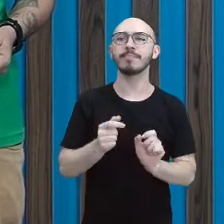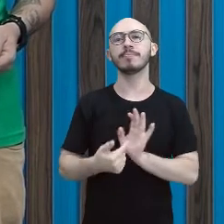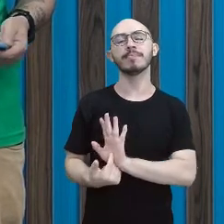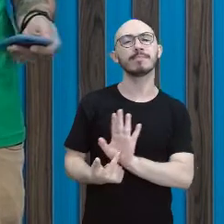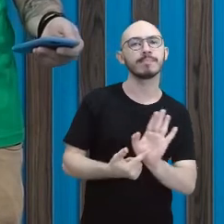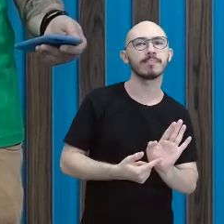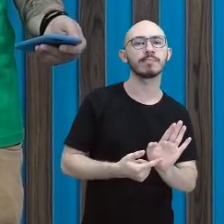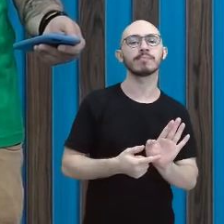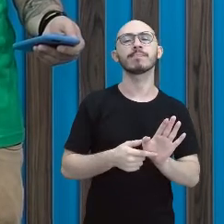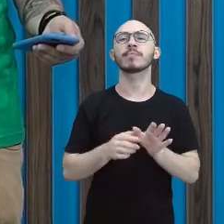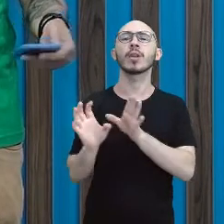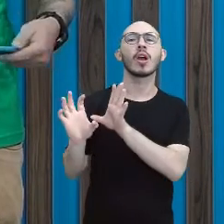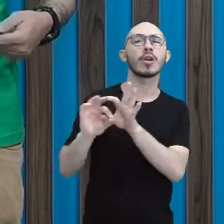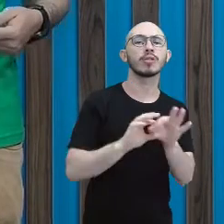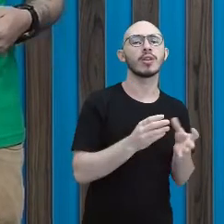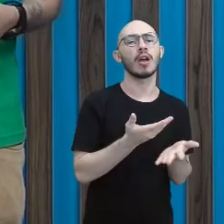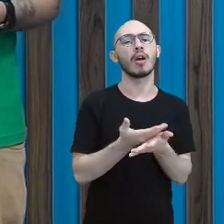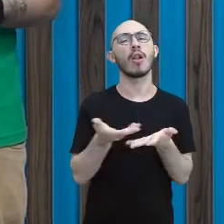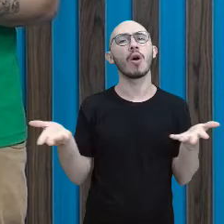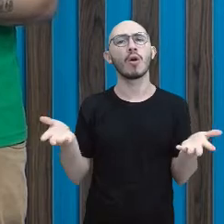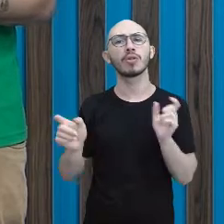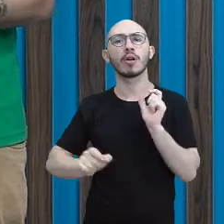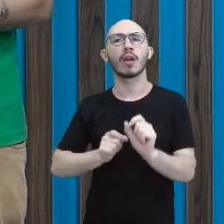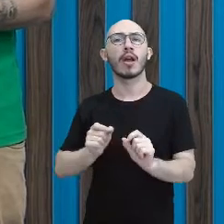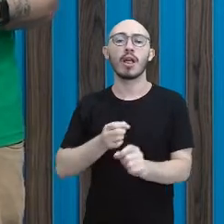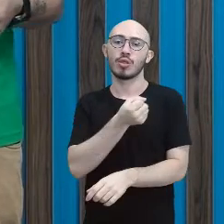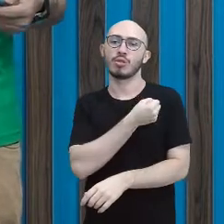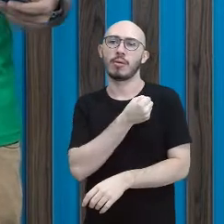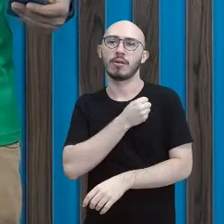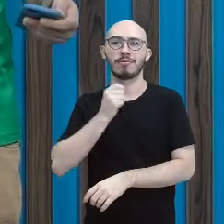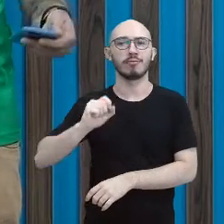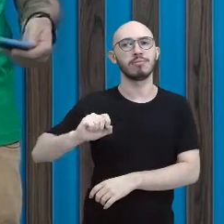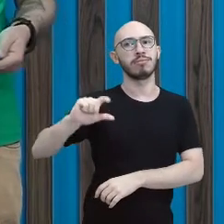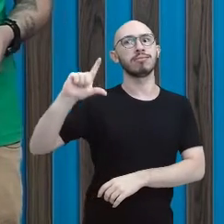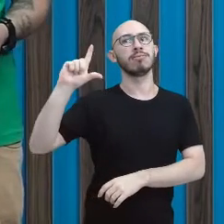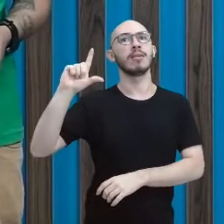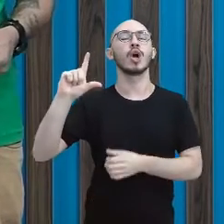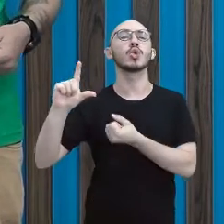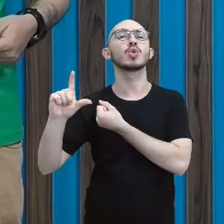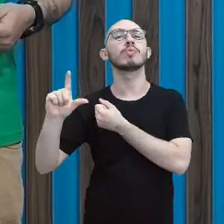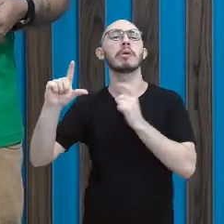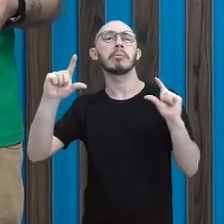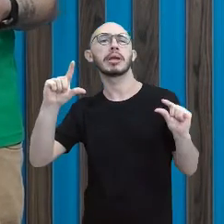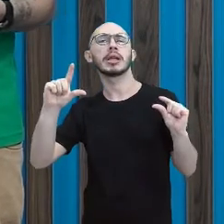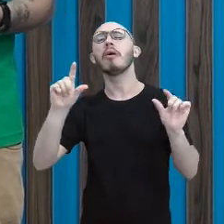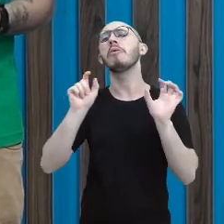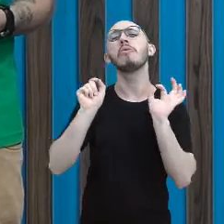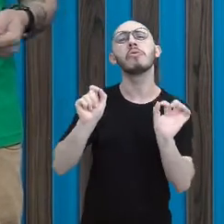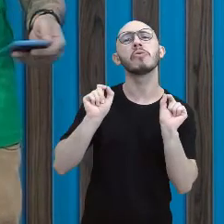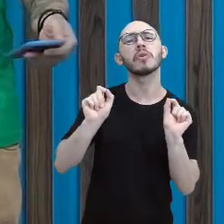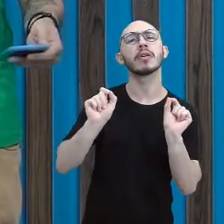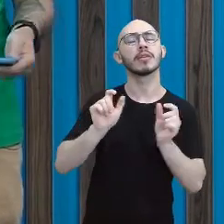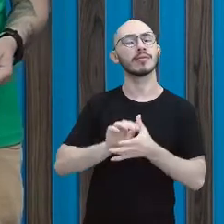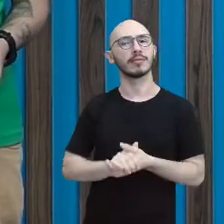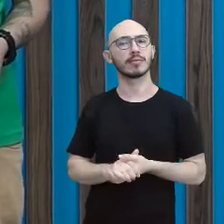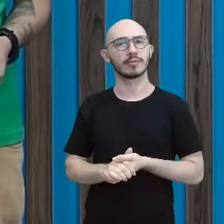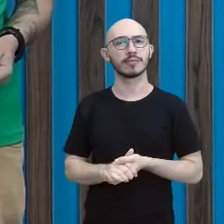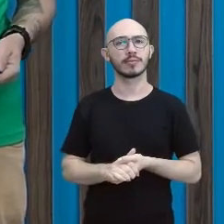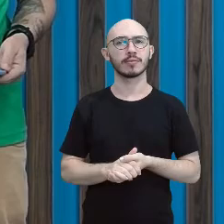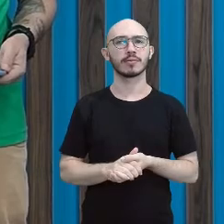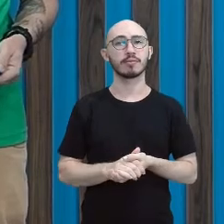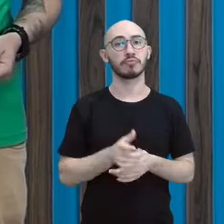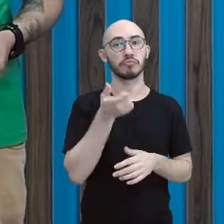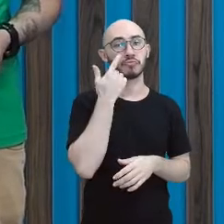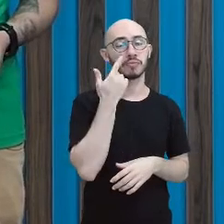trazer para esse cenário da aula de hoje a questão dos números grandes e números pequenos. Mas o que seriam esses números grandes e esses números pequenos